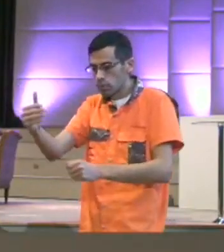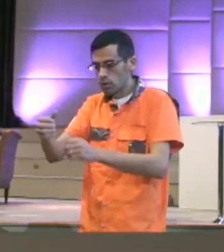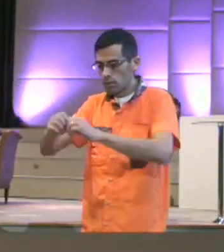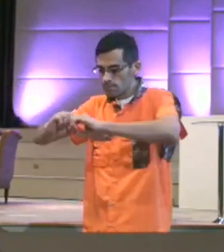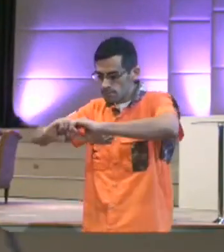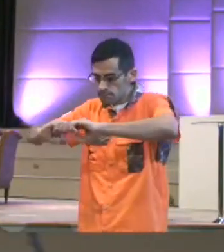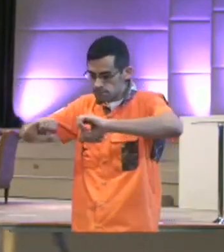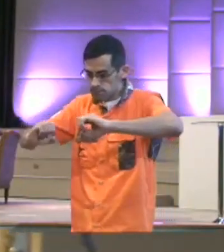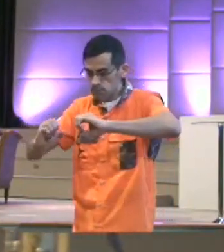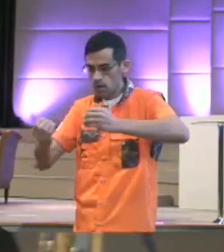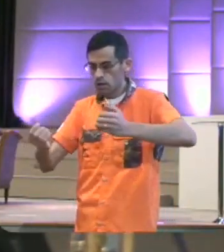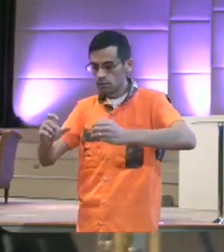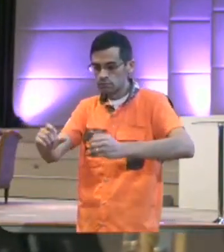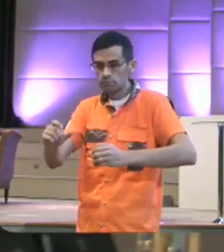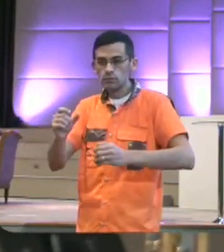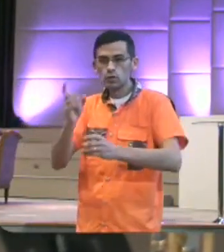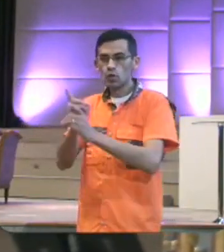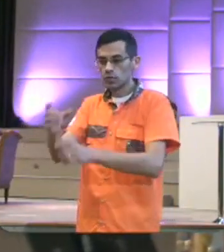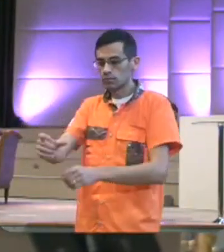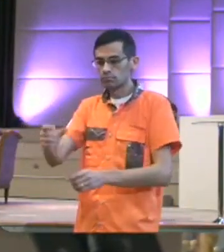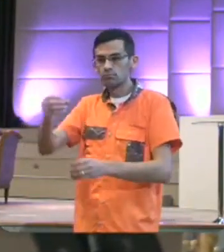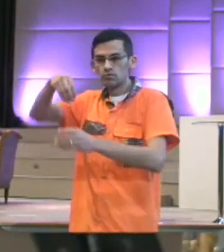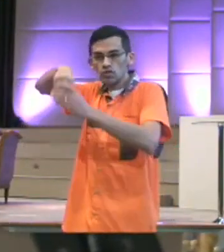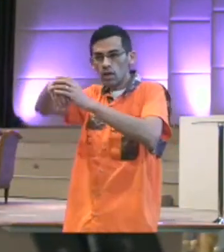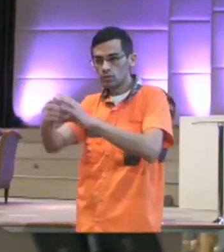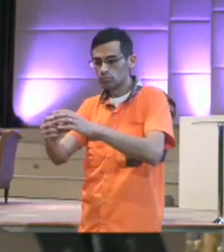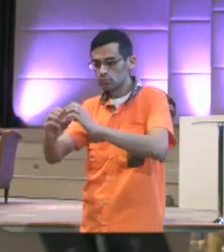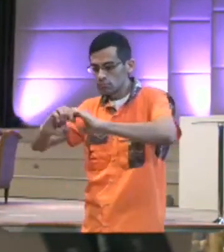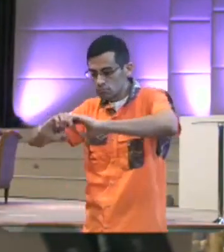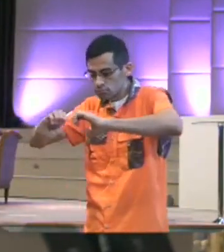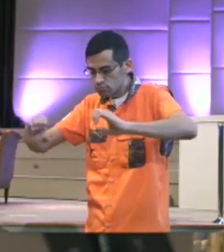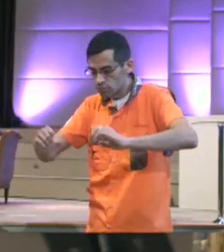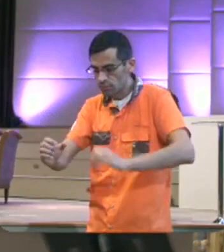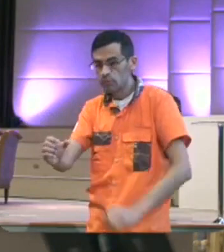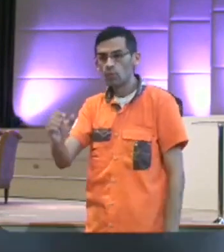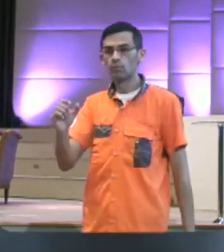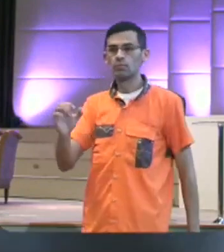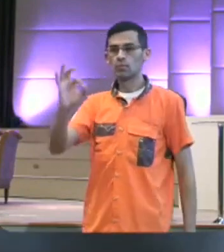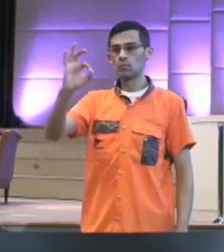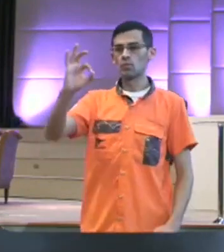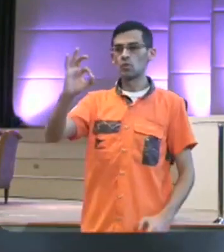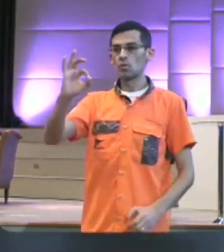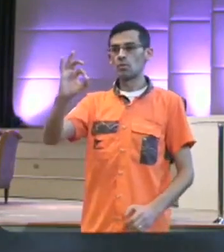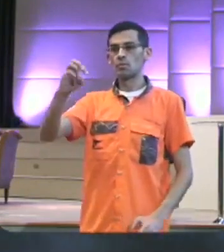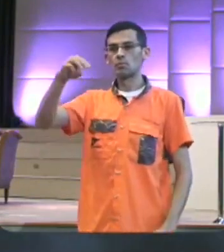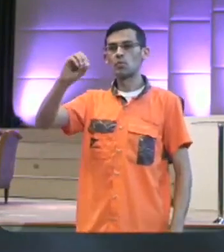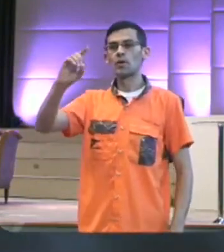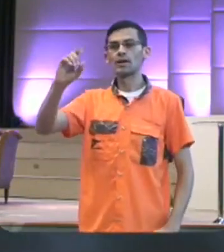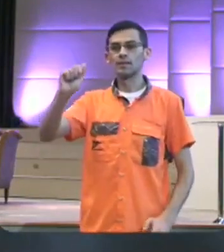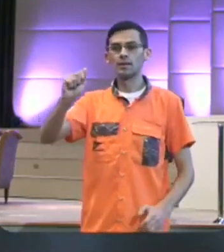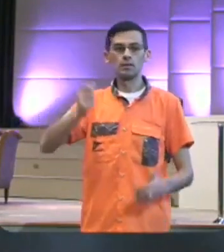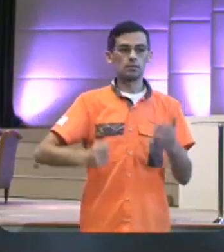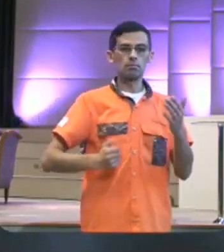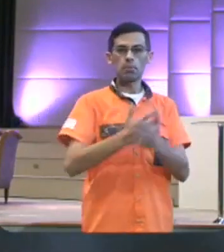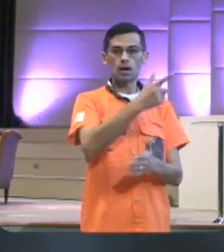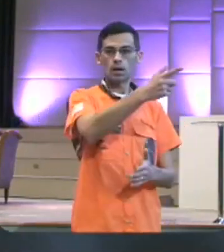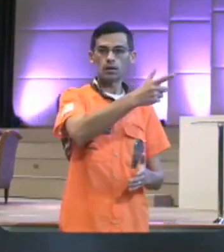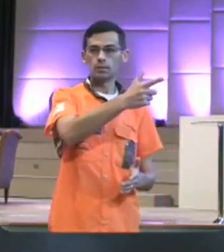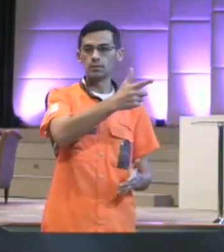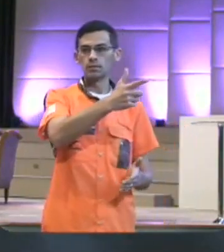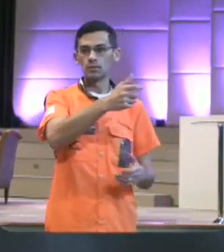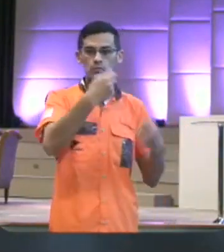Quando pegaram o peixe, eles abrem a boca do peixe. Abriram a boca do peixe, adivinha o que tinha lá? Exatamente o dinheiro do